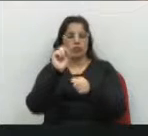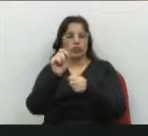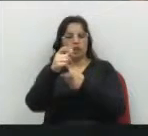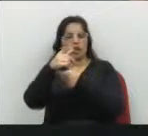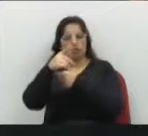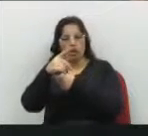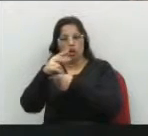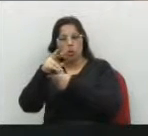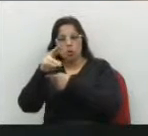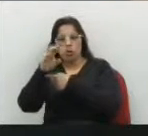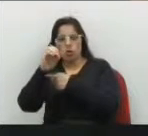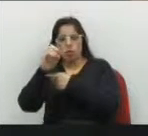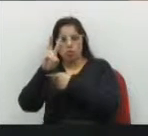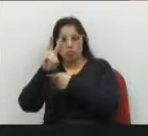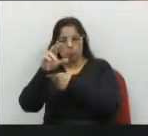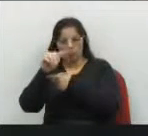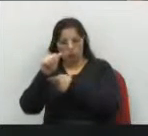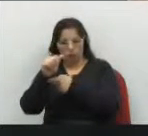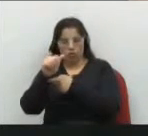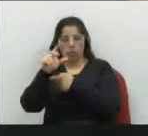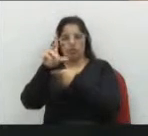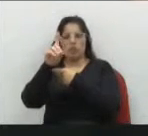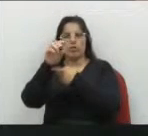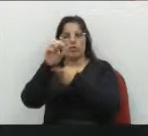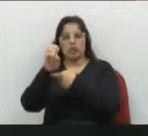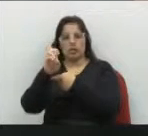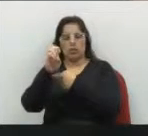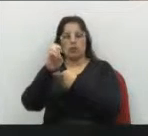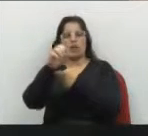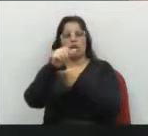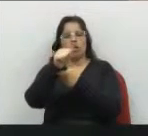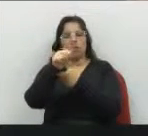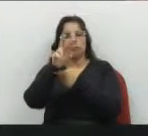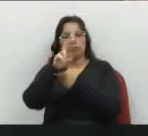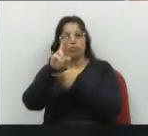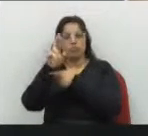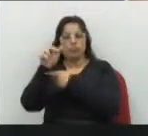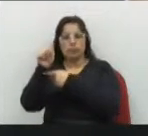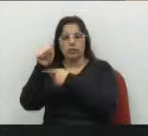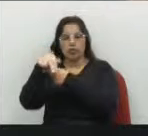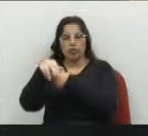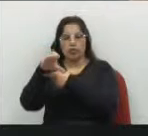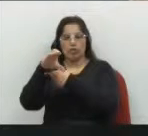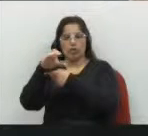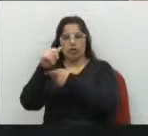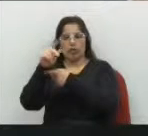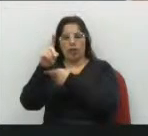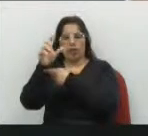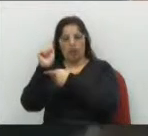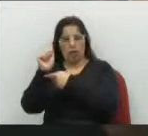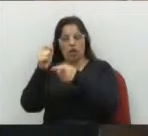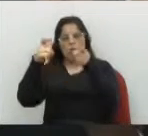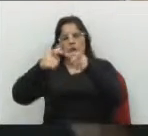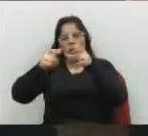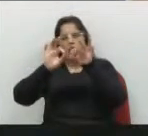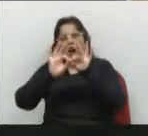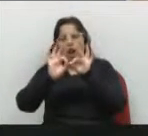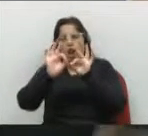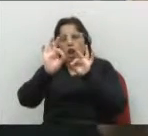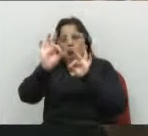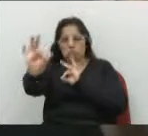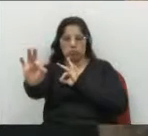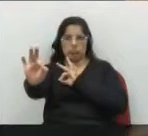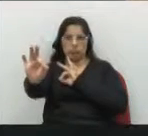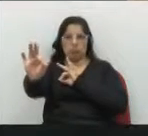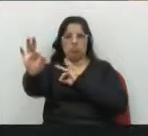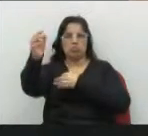espaço longe do zoológico, temos espaço longe da população para ninguém perturbar. Sabemos que na Lival